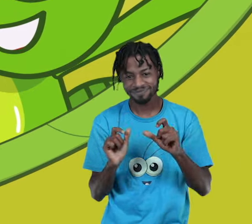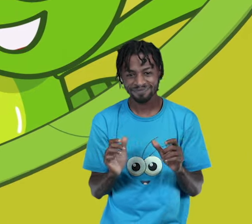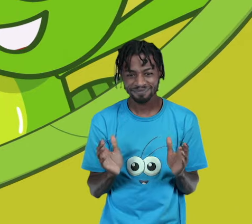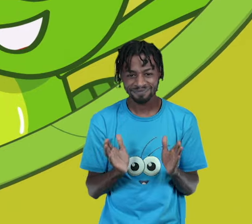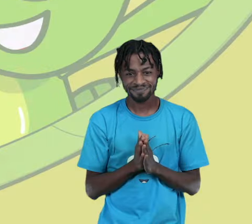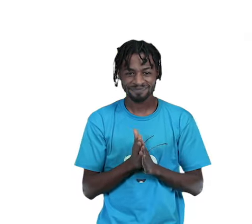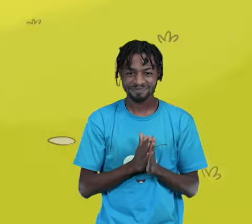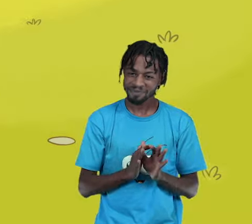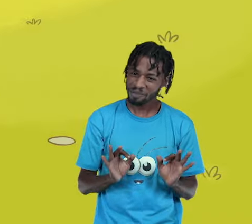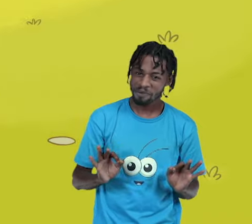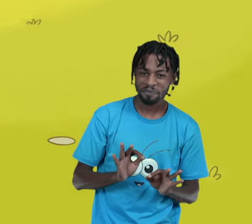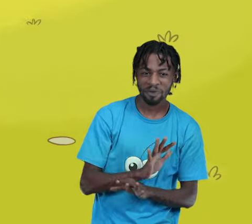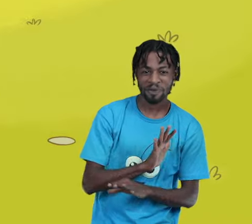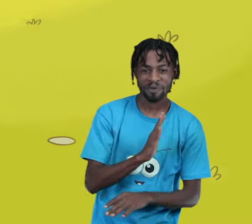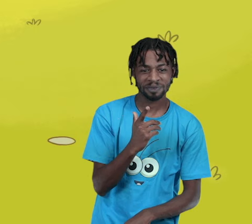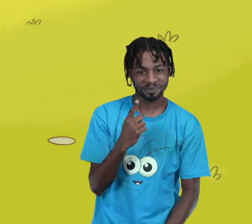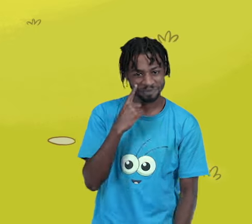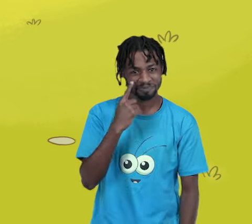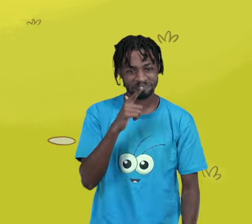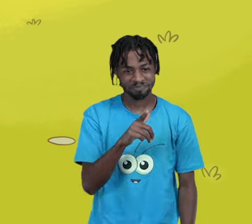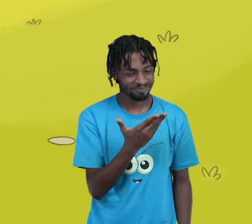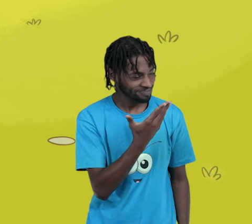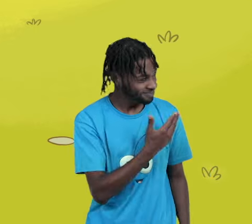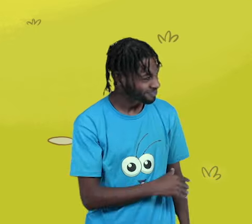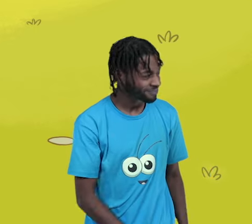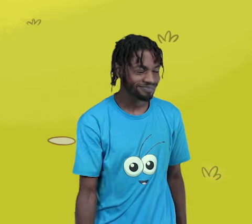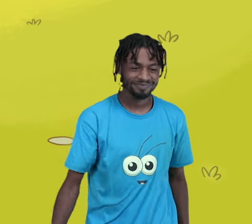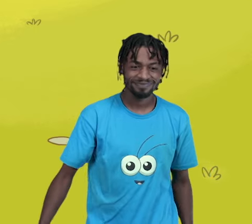Ah, agora sim, eu tô lindão.